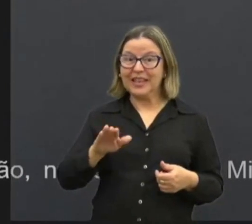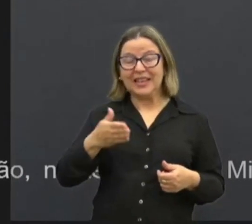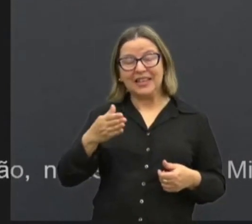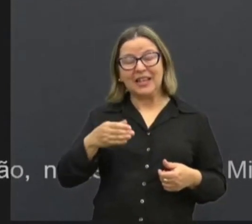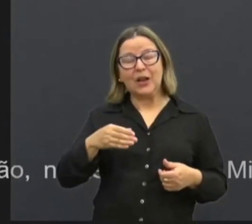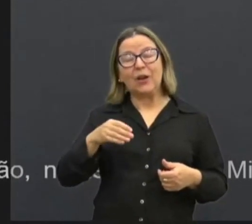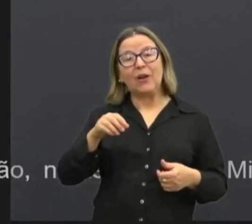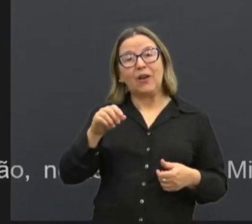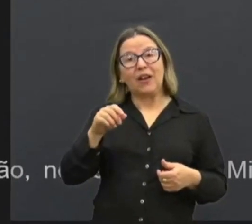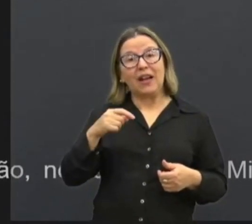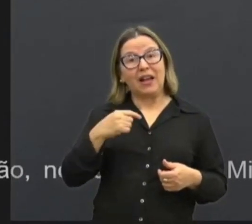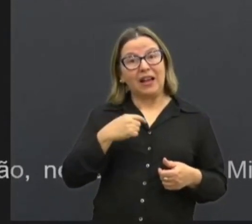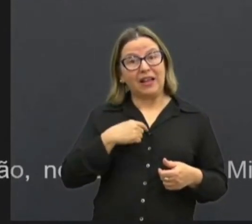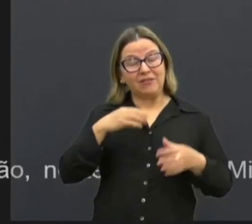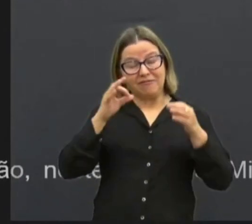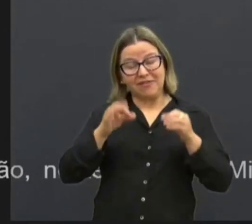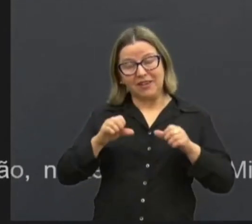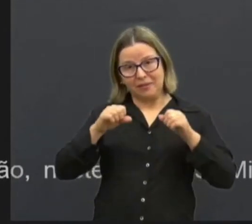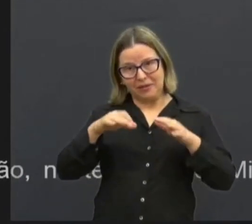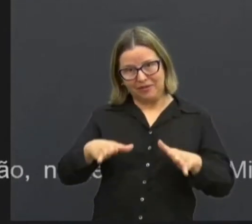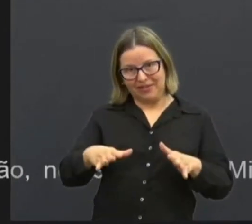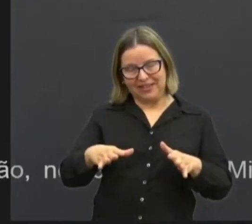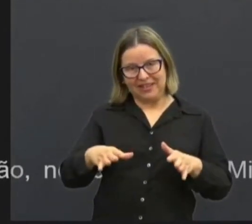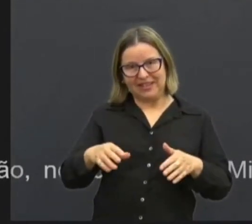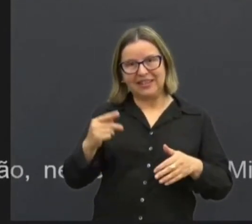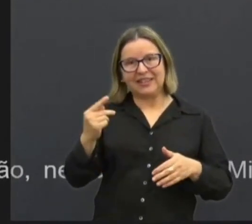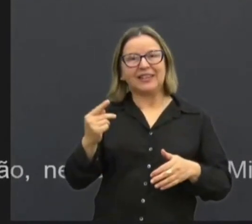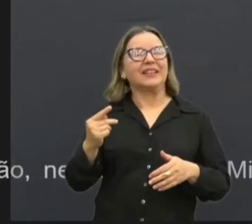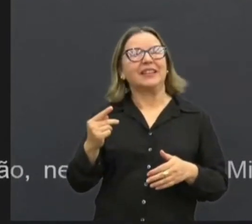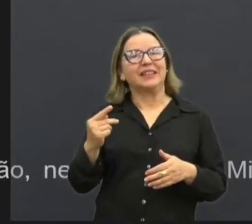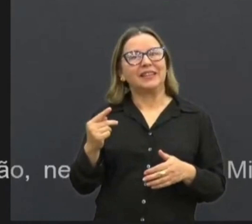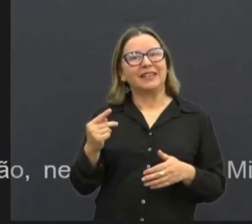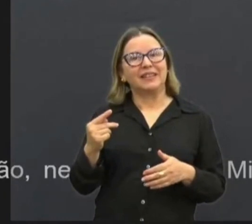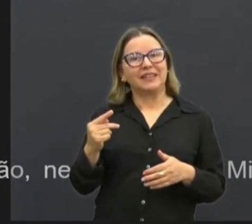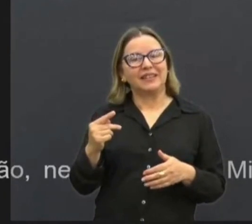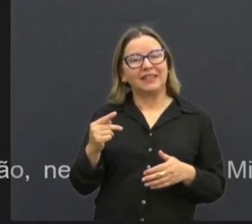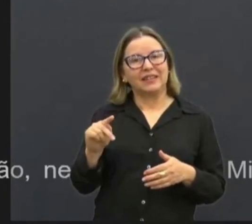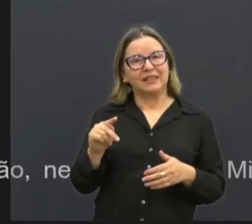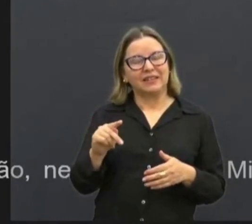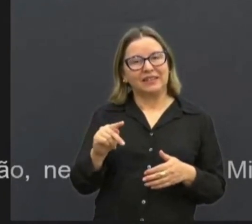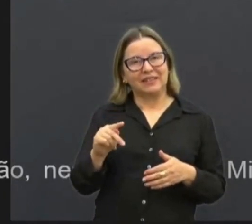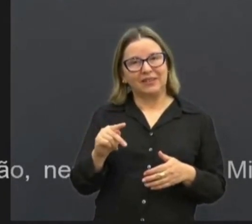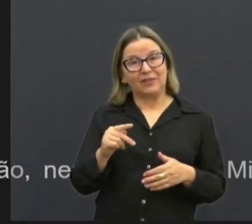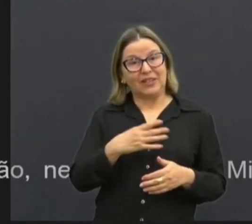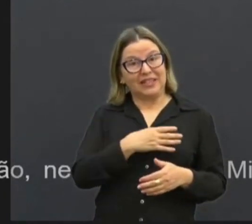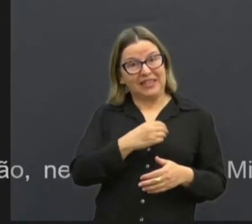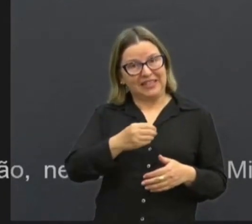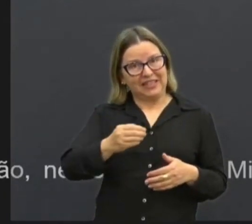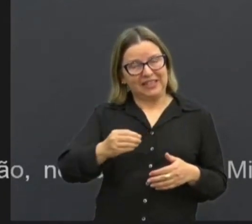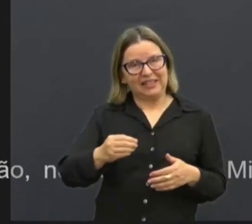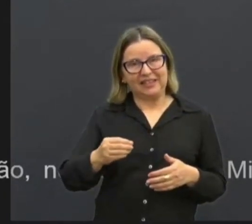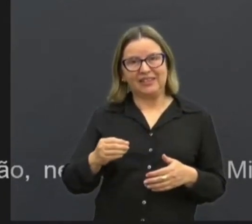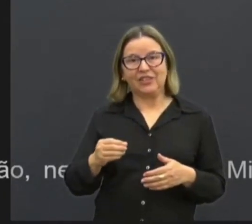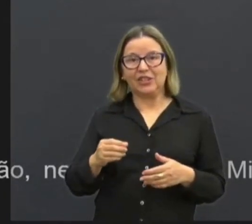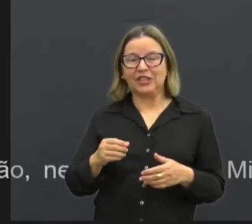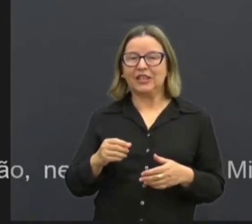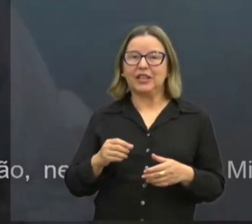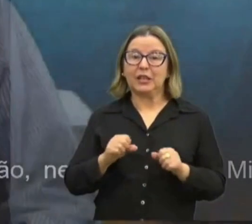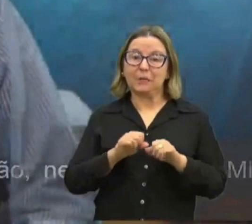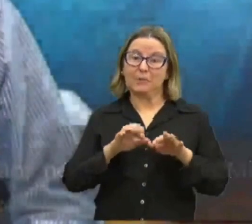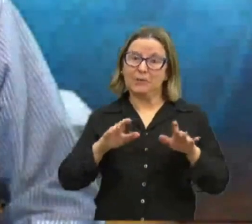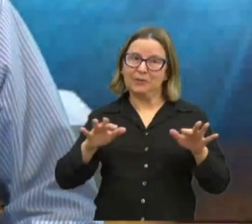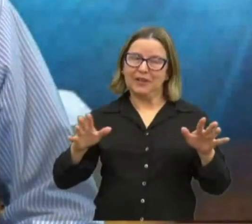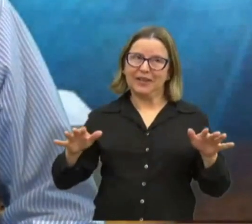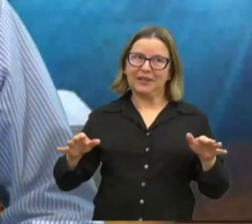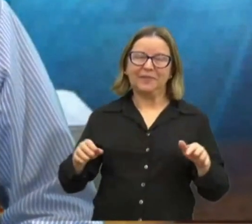descendência como as estrelas dos céus e como a areia na praia do mar. Até aí, tá bom. Obrigado.